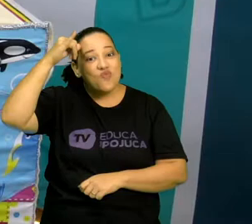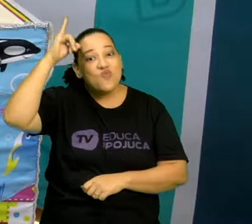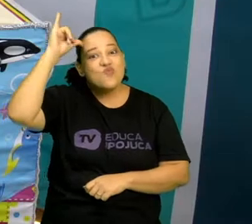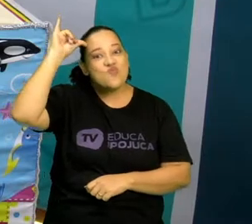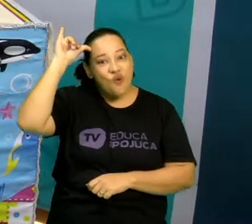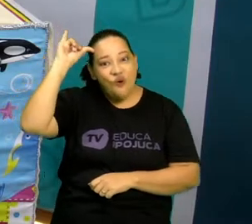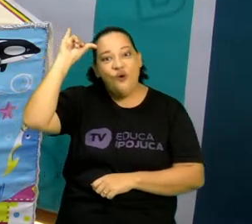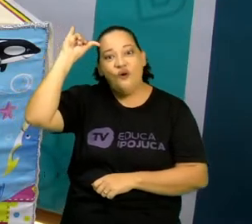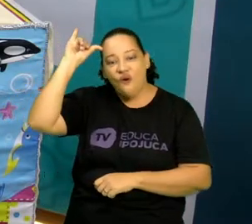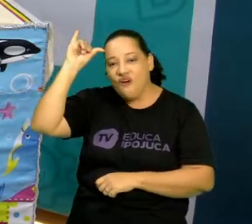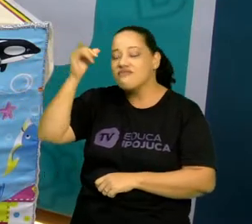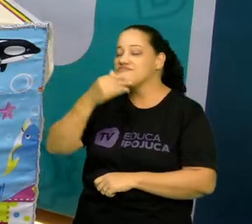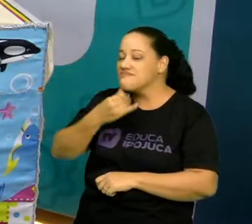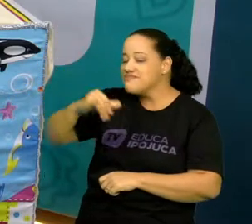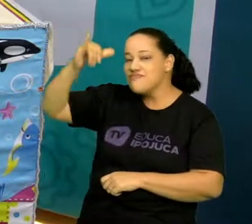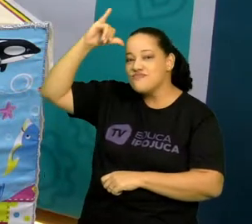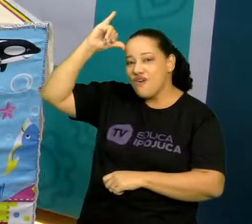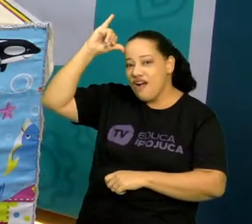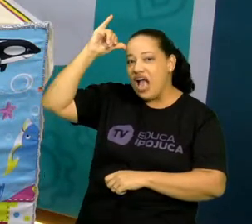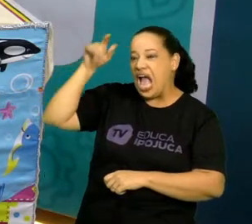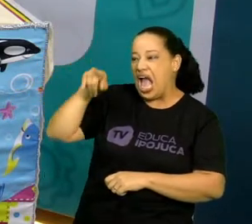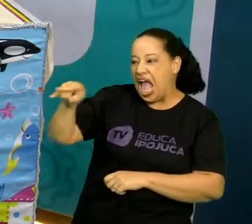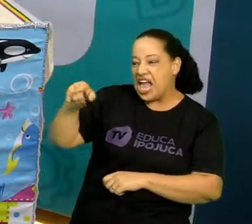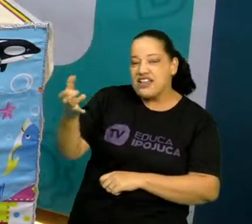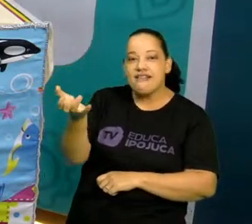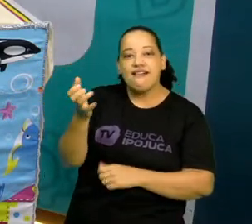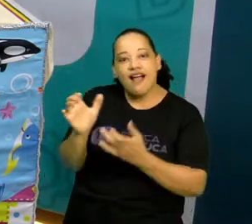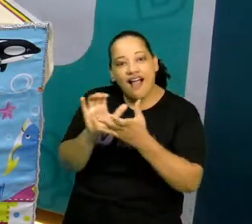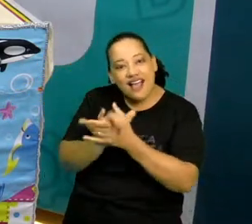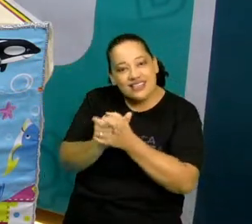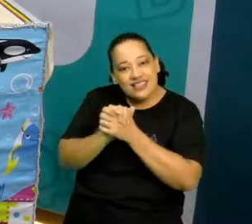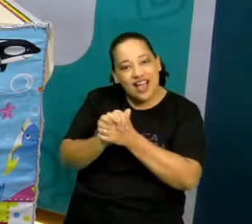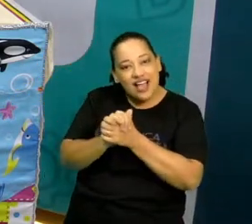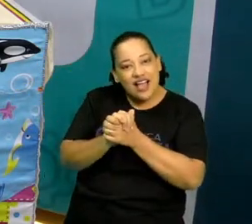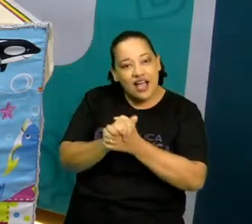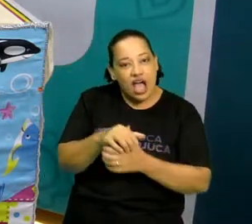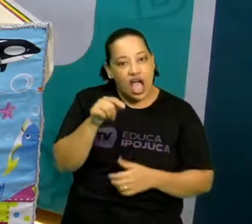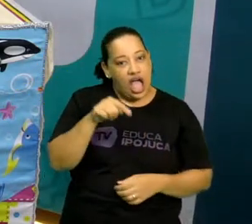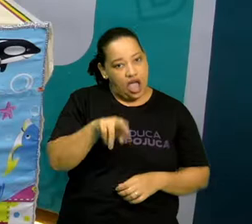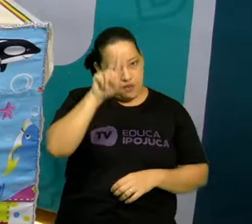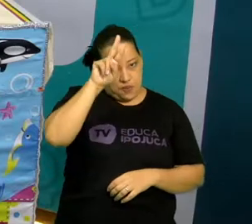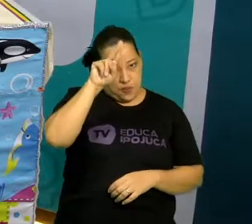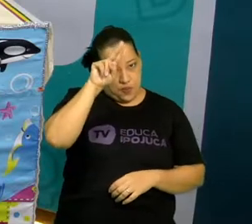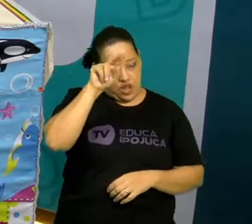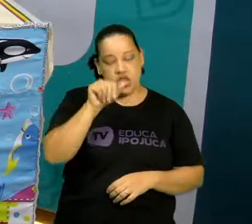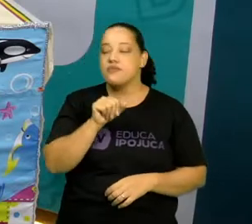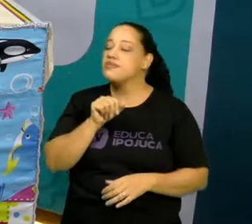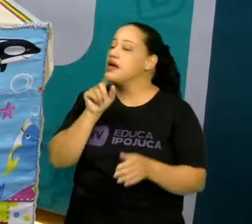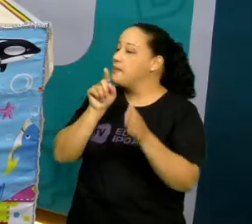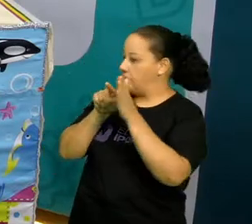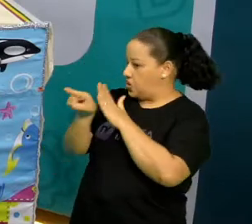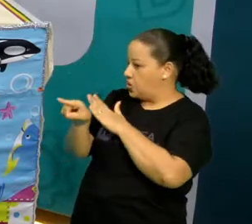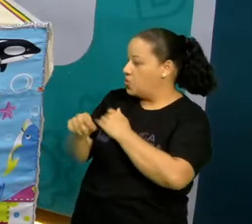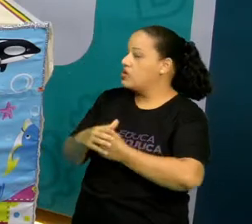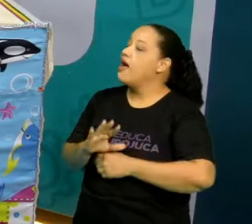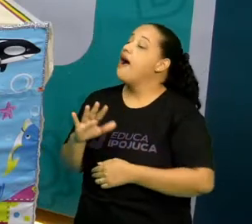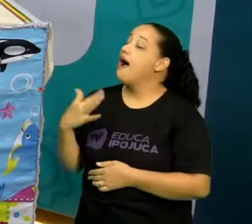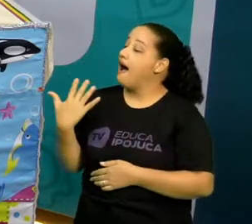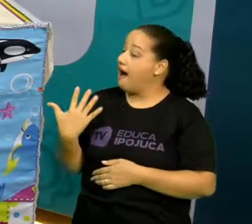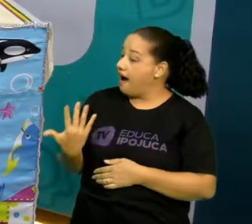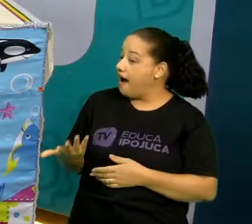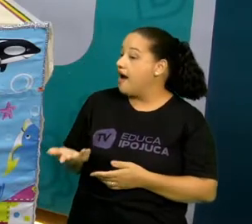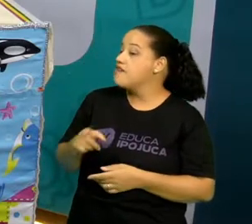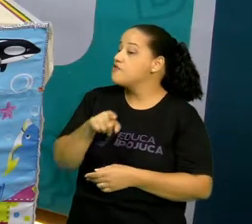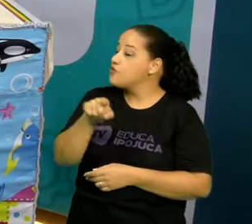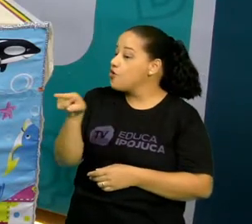pra casar com Dona Baratinha. Aí Dona Baratinha foi fazer umas perguntas a ele. Ah, e